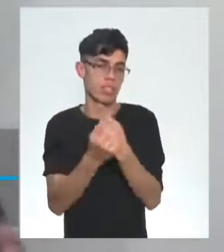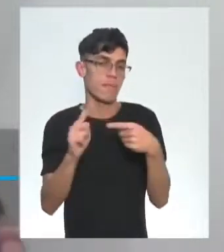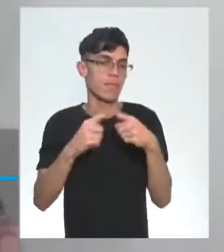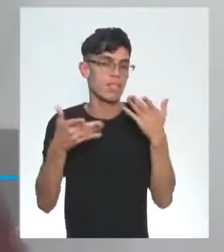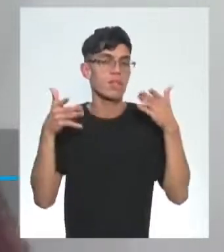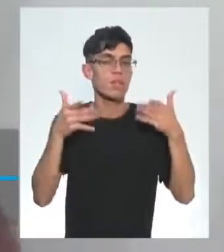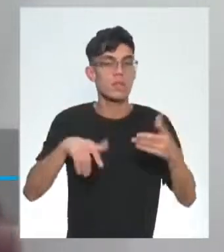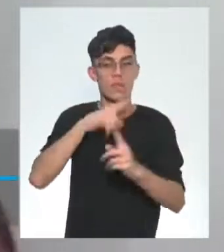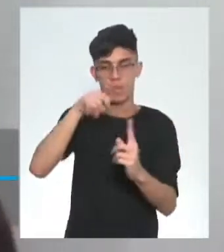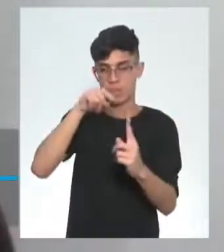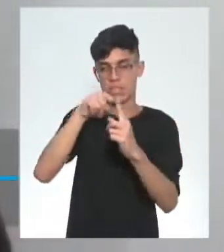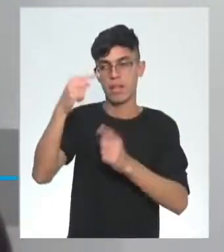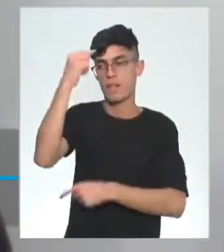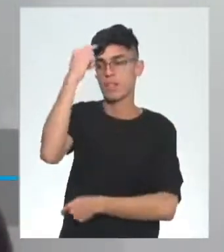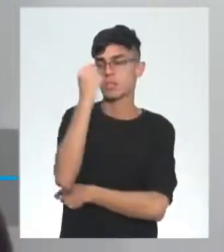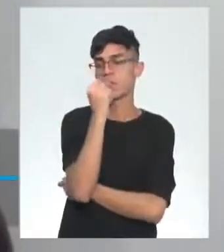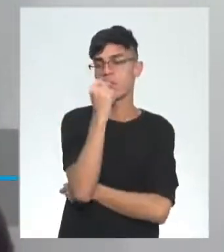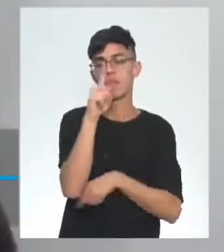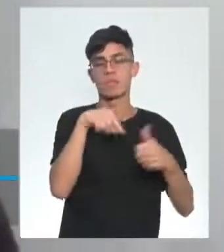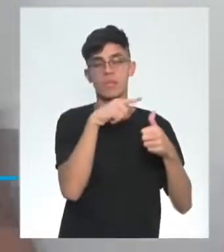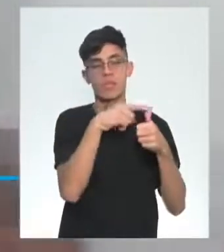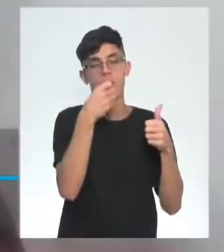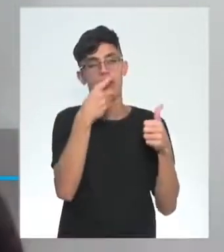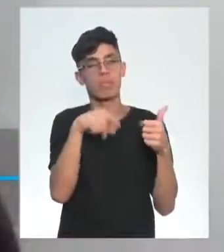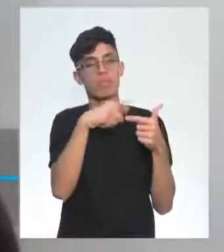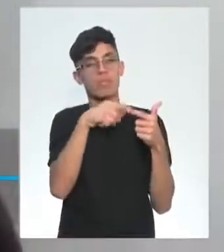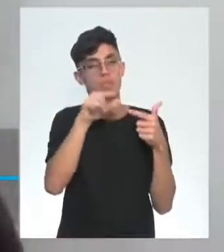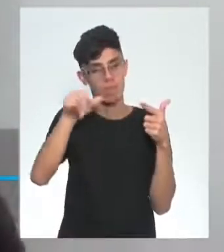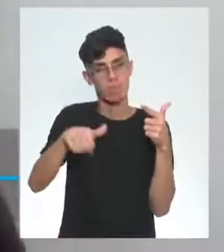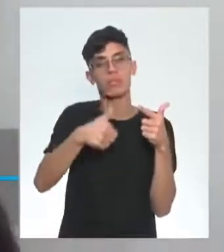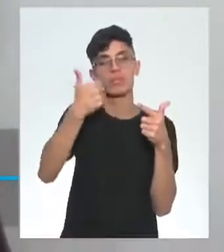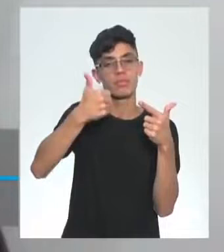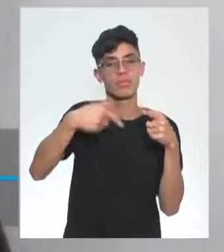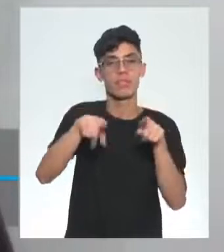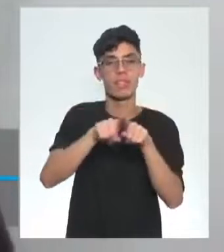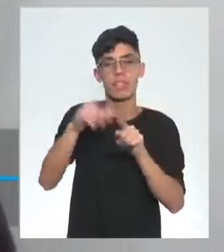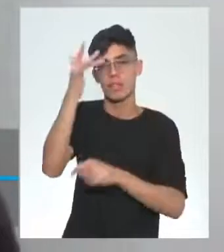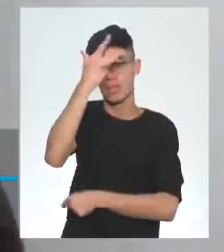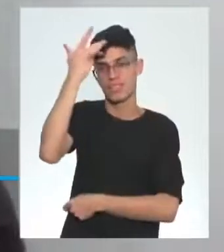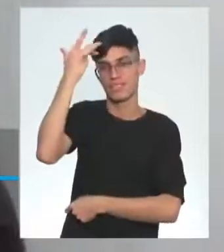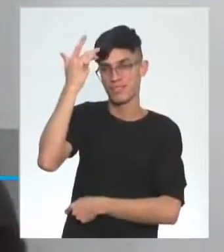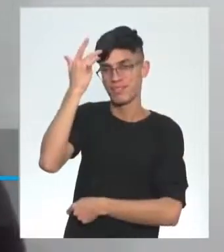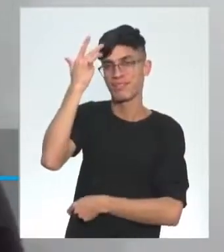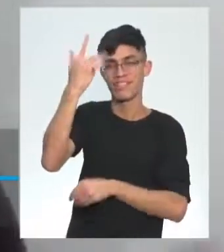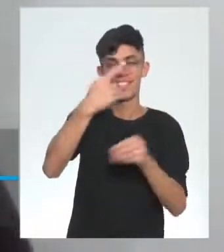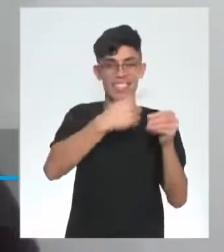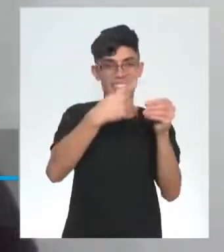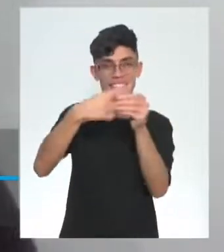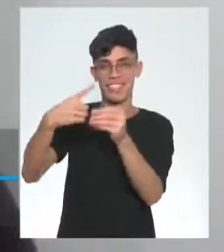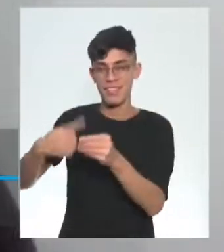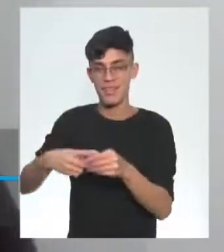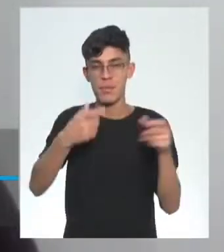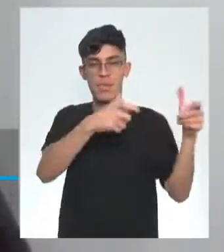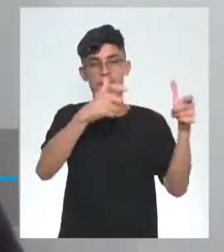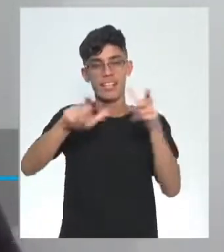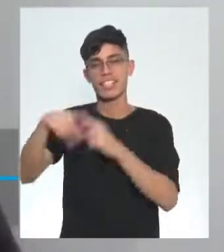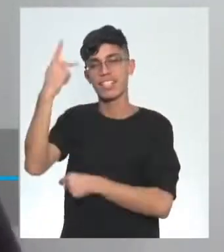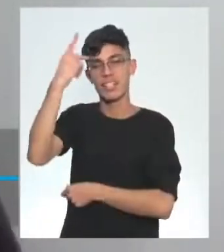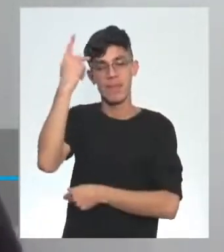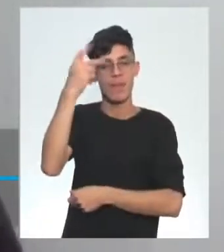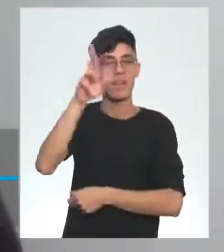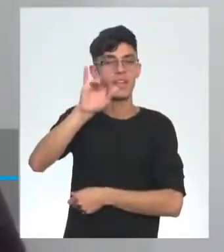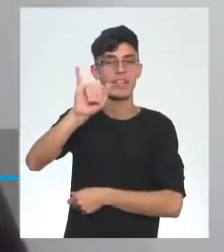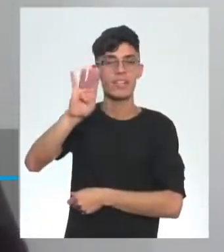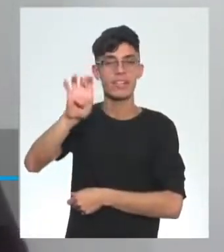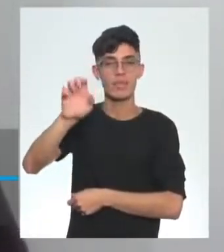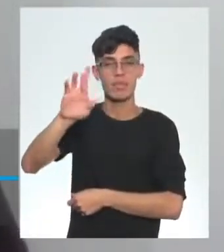aqui hoje é a gente pensar em coisas boas, coisas positivas. O pessoal fala, várias cidades de São Paulo, pôr do sol. Aqui em Ribeirão Preto